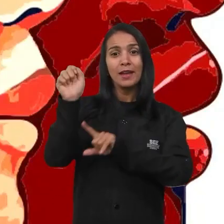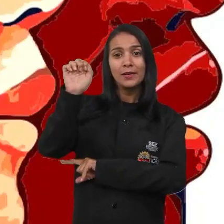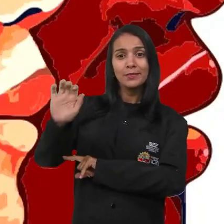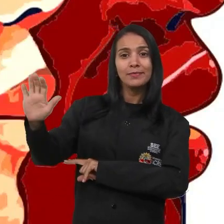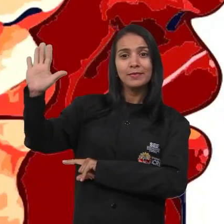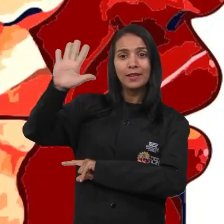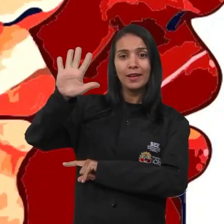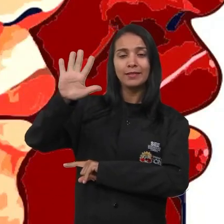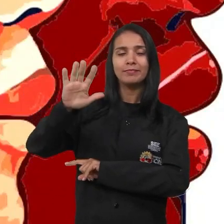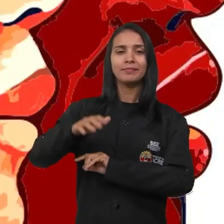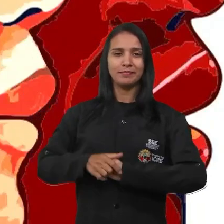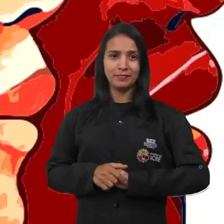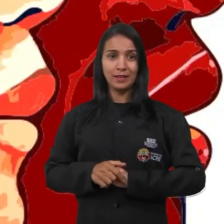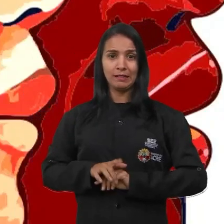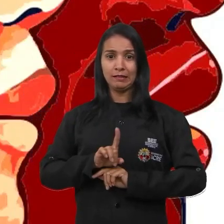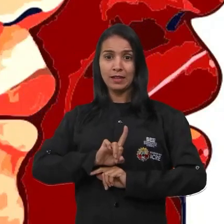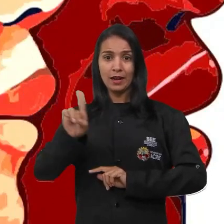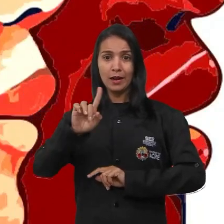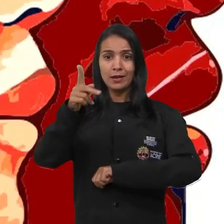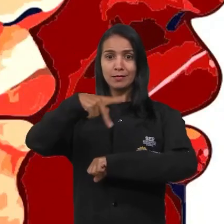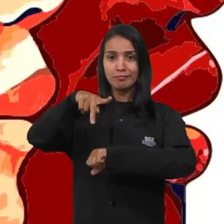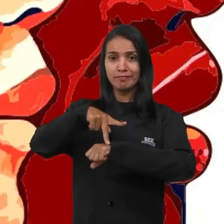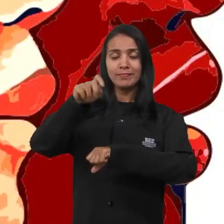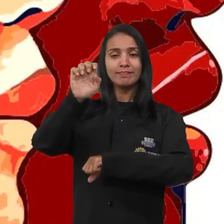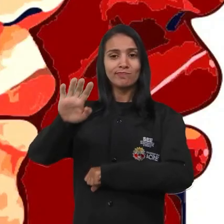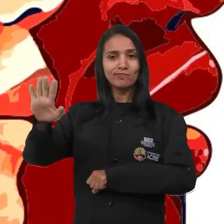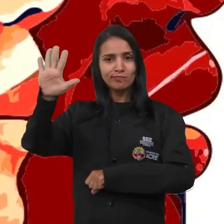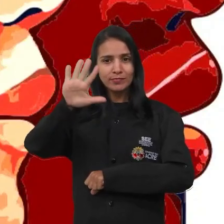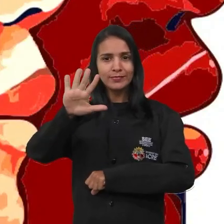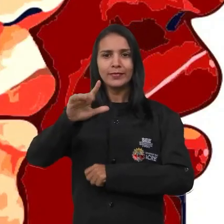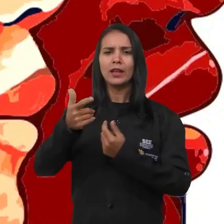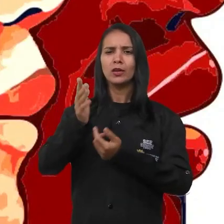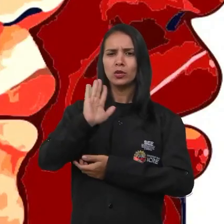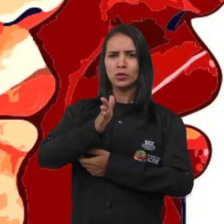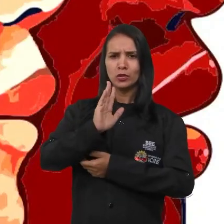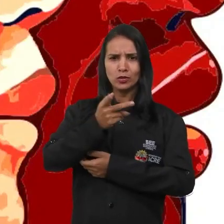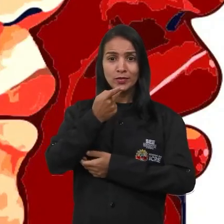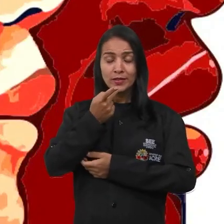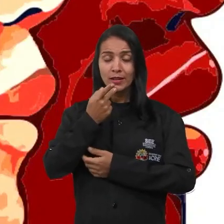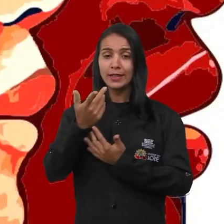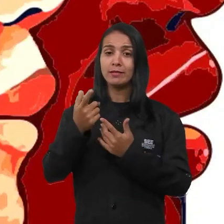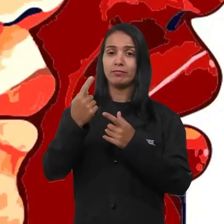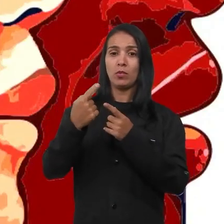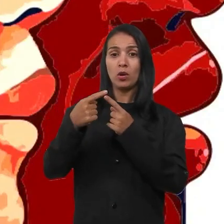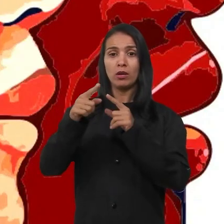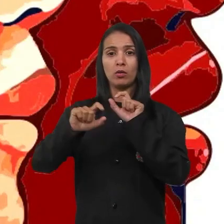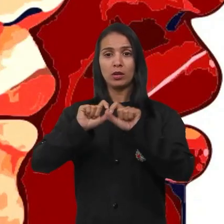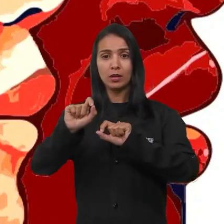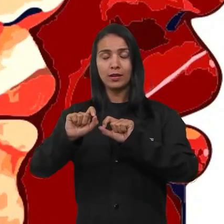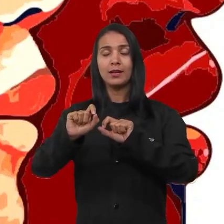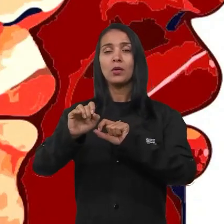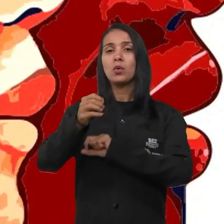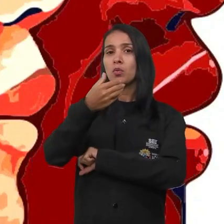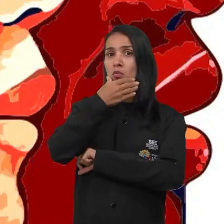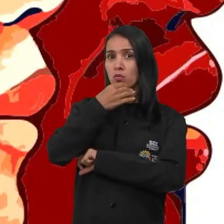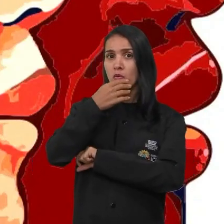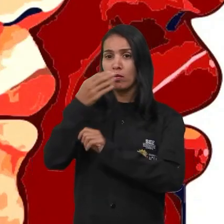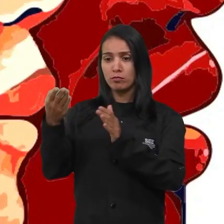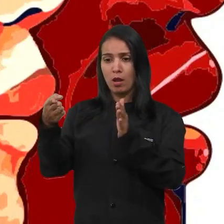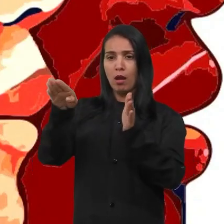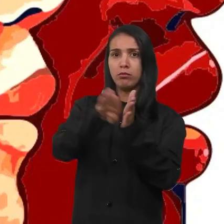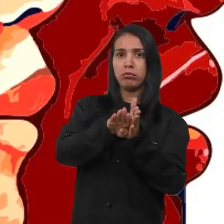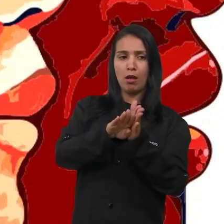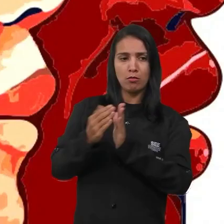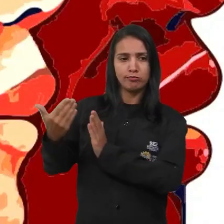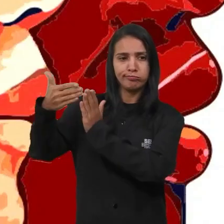europeus. E aí, os europeus, como eu falei anteriormente, eles chegaram aqui por volta de 1500, começando